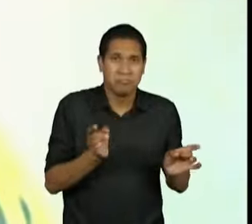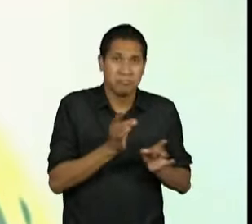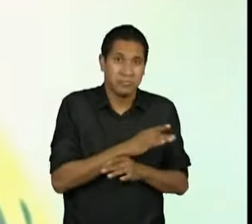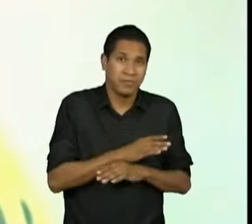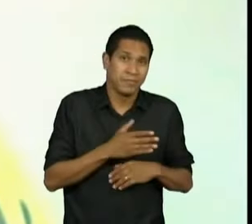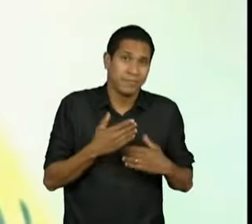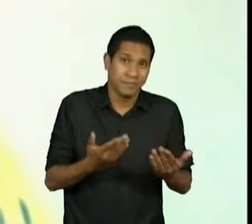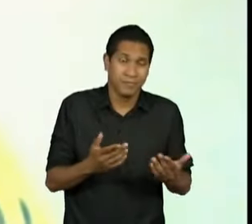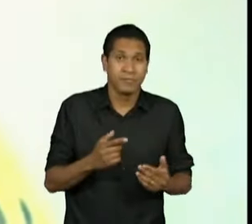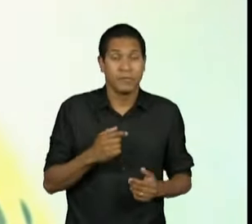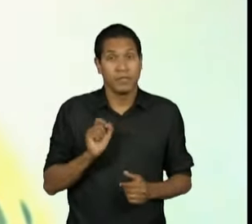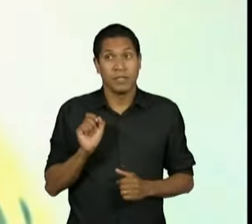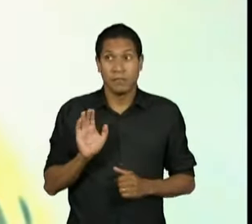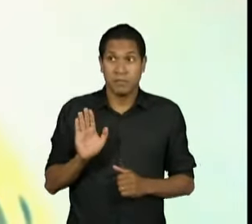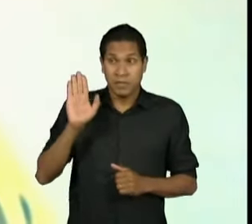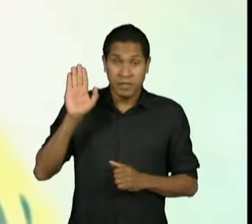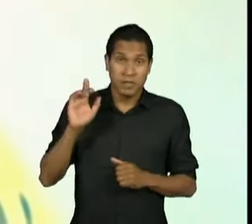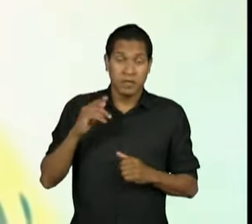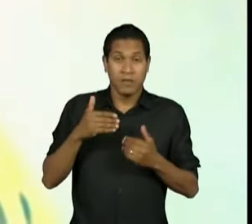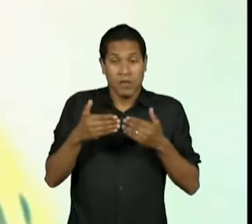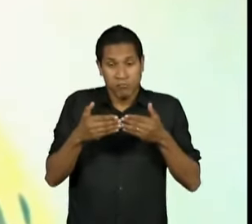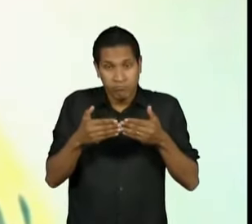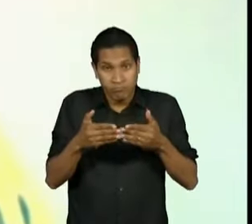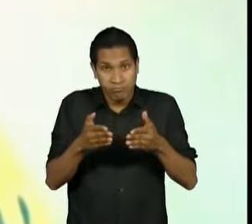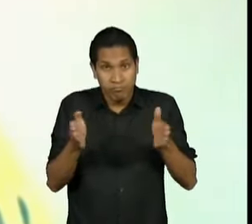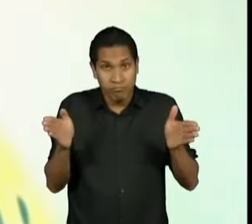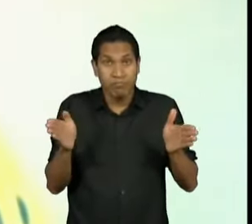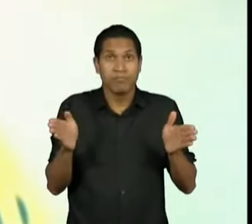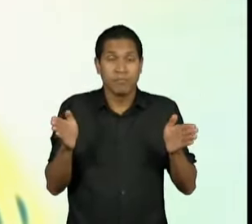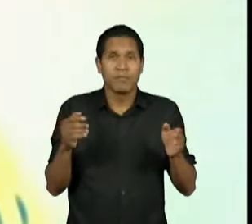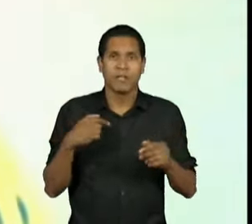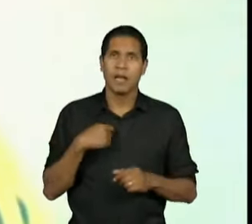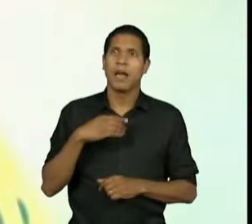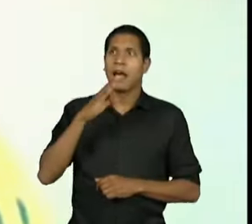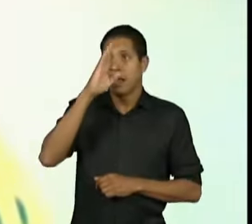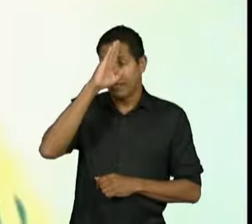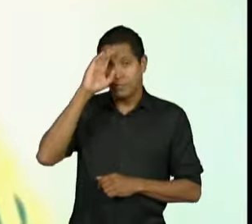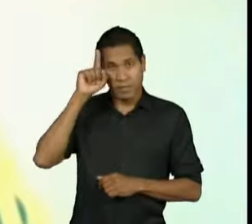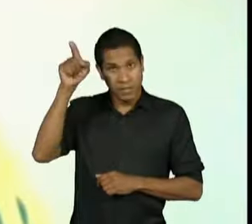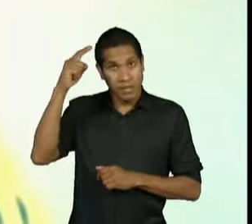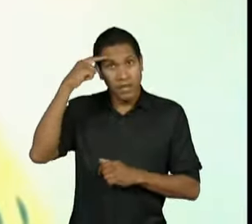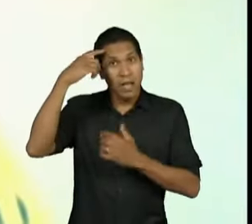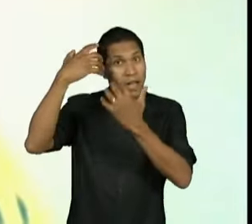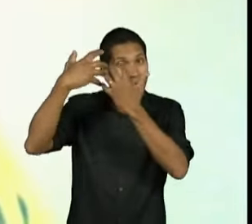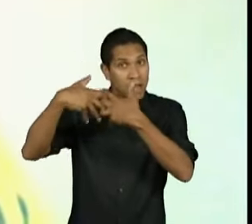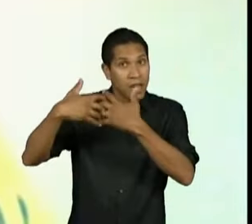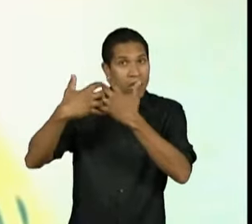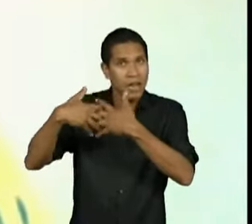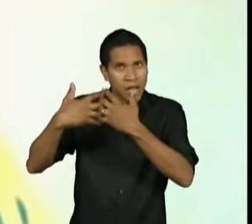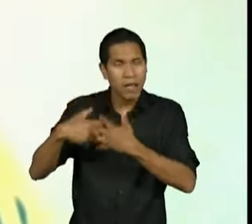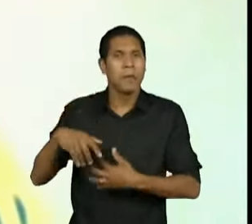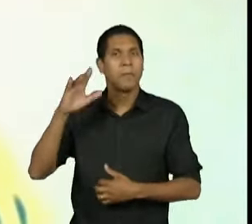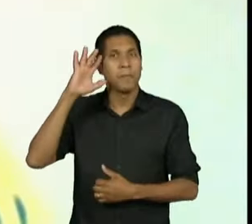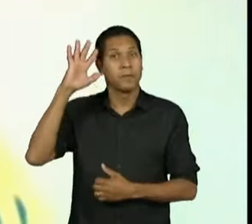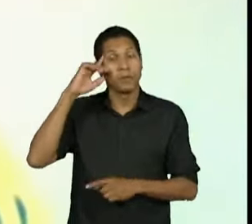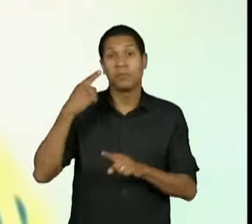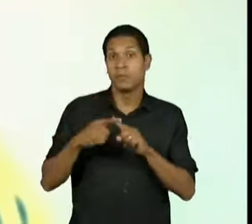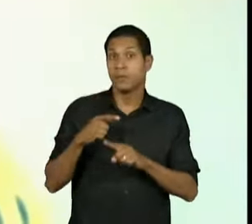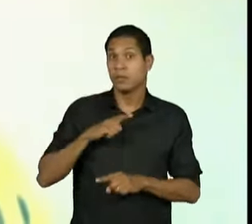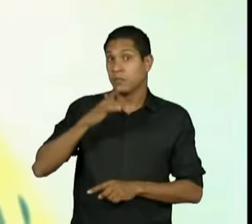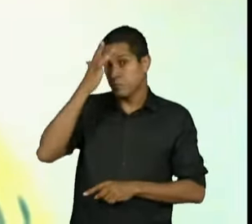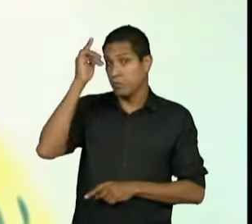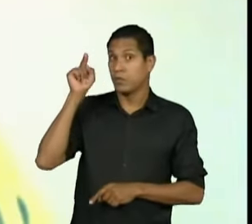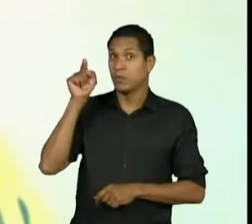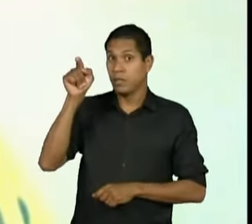candidatura abriu perspectiva, leva a academia a pensar. Eu acho que a academia pensou, porque tem pessoas ali